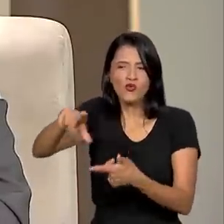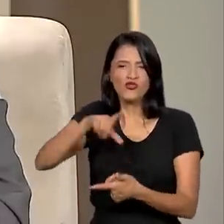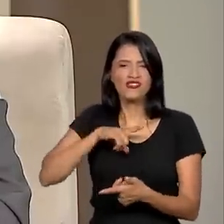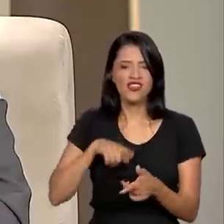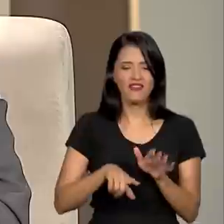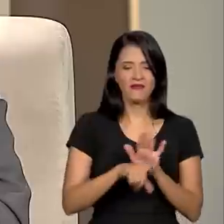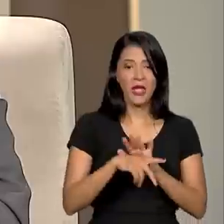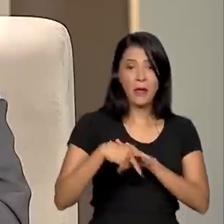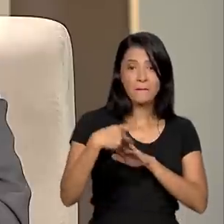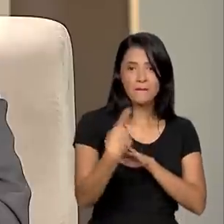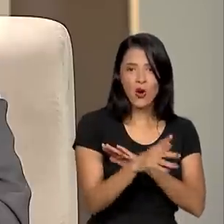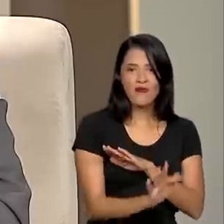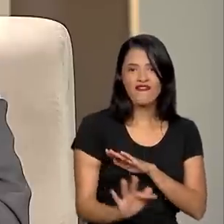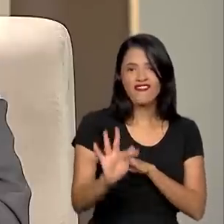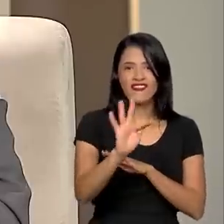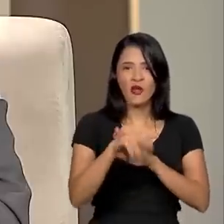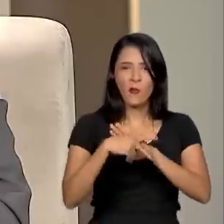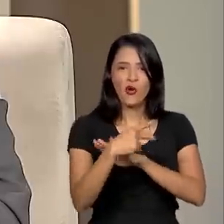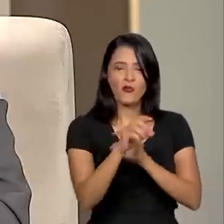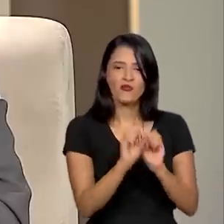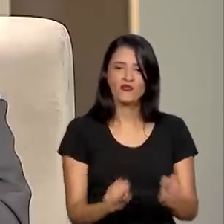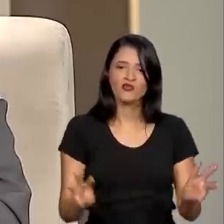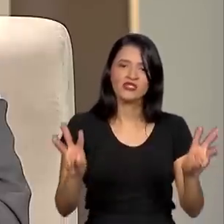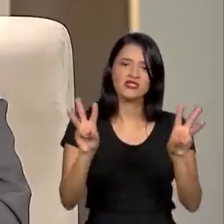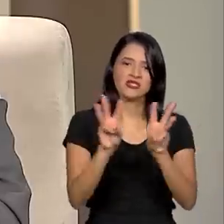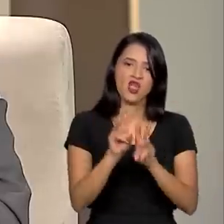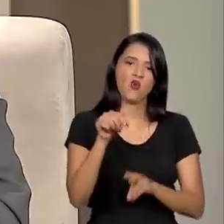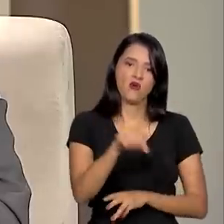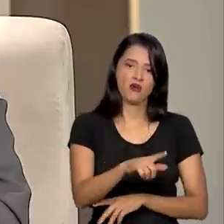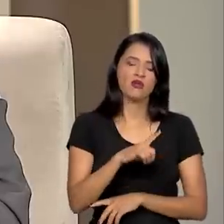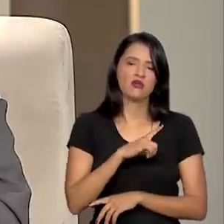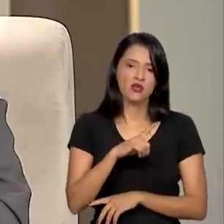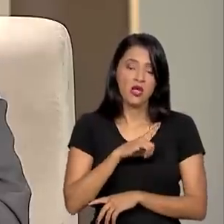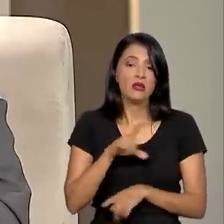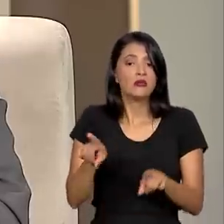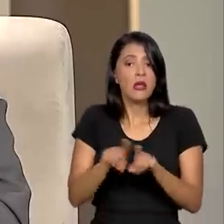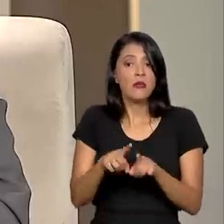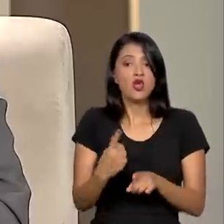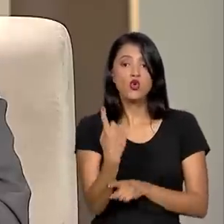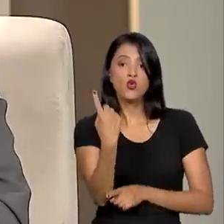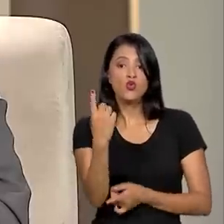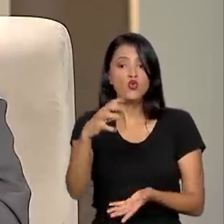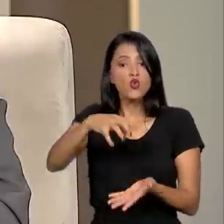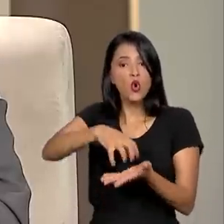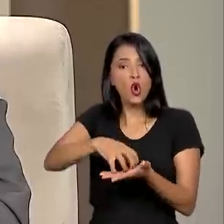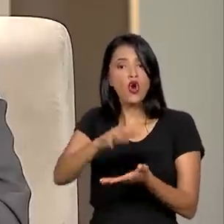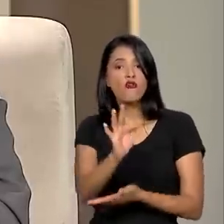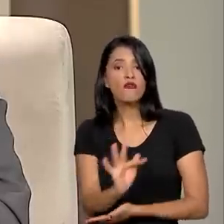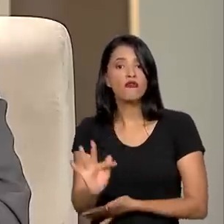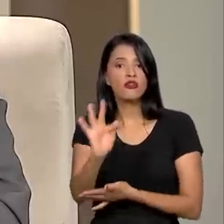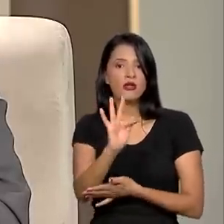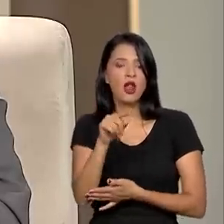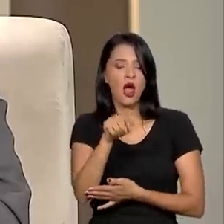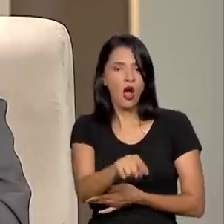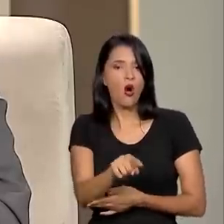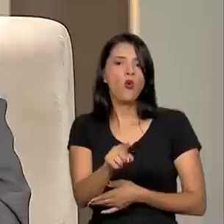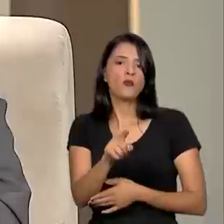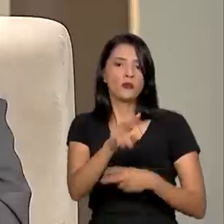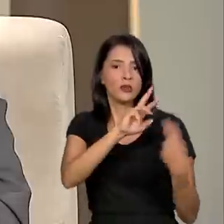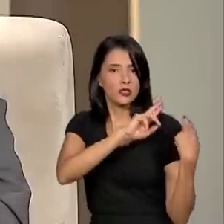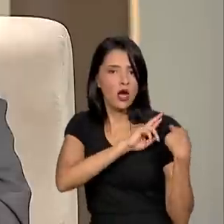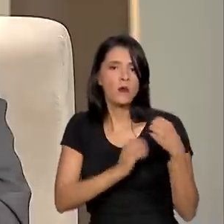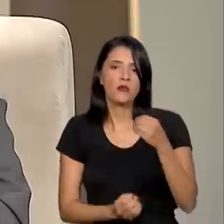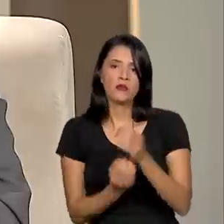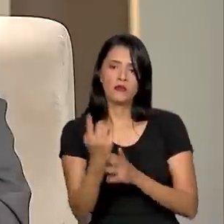específica federal para museus e ainda mais um órgão federal destinado a fazer política pública nesse setor. Isso